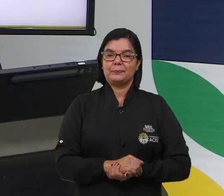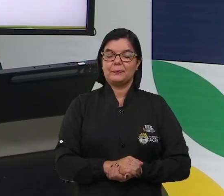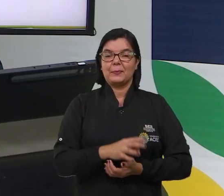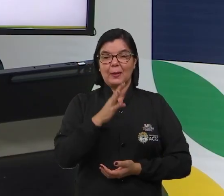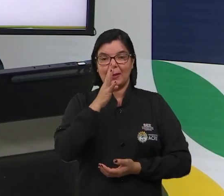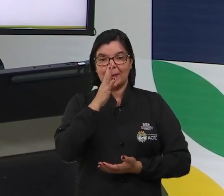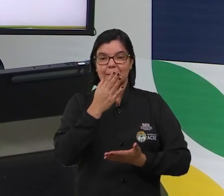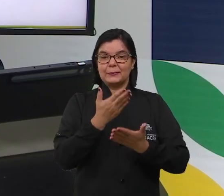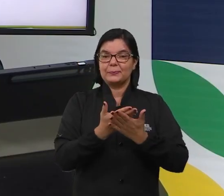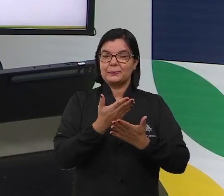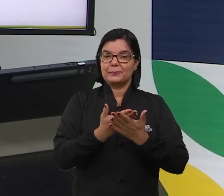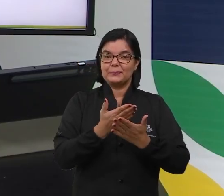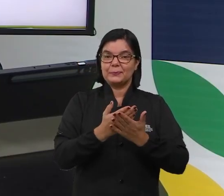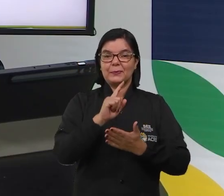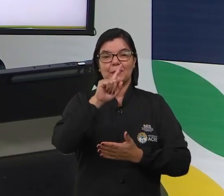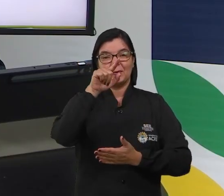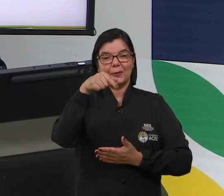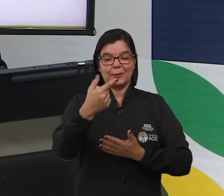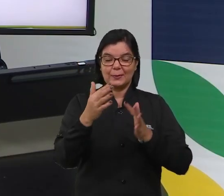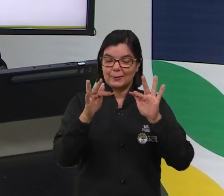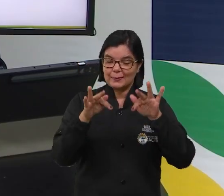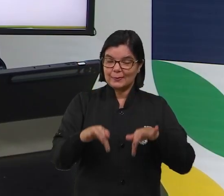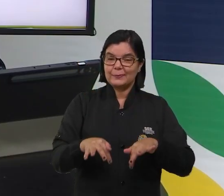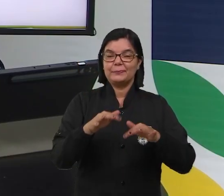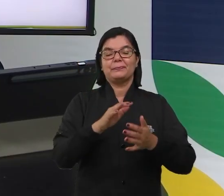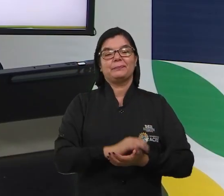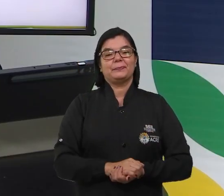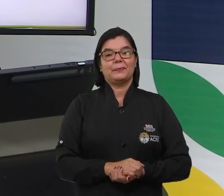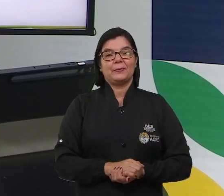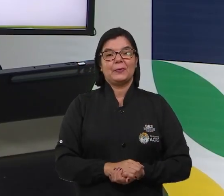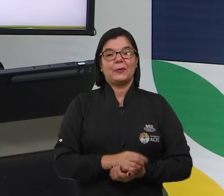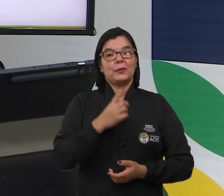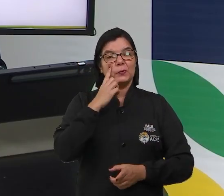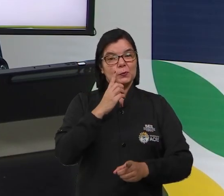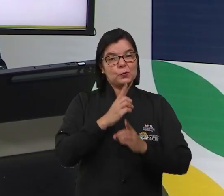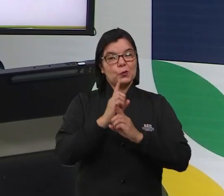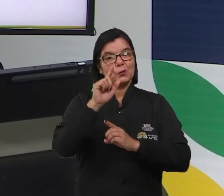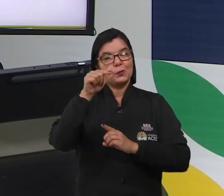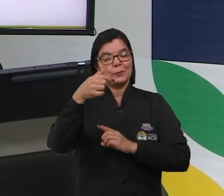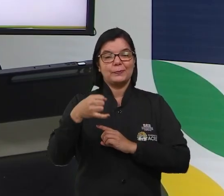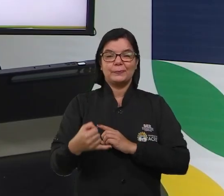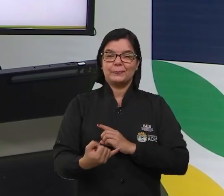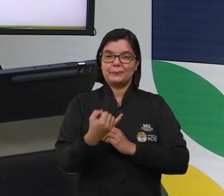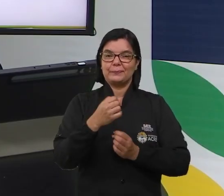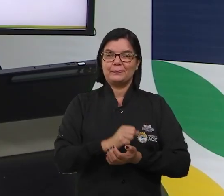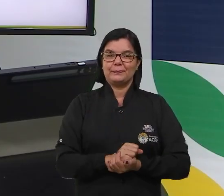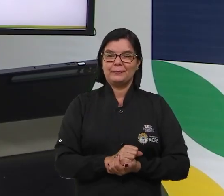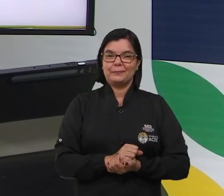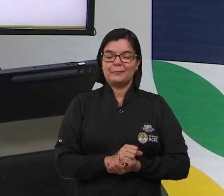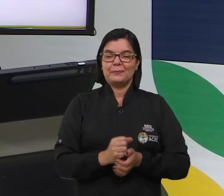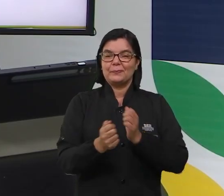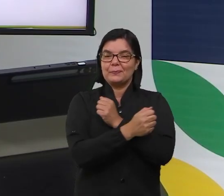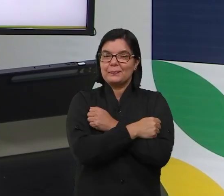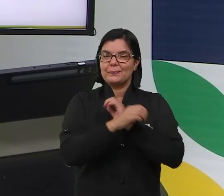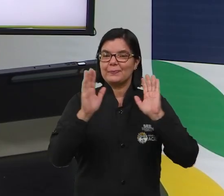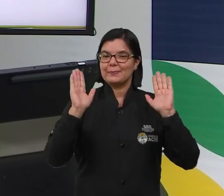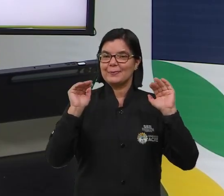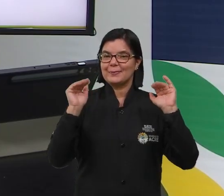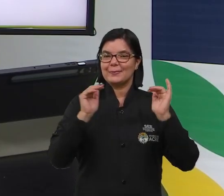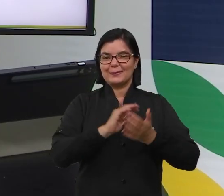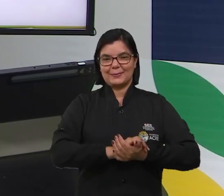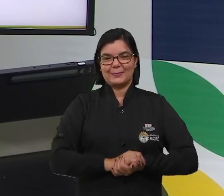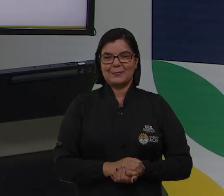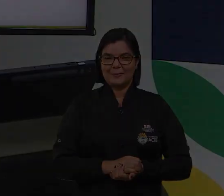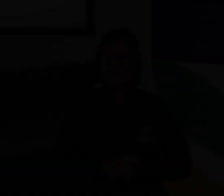assistido a nossa aula até o final. Nós iremos nos ver em outras oportunidades. Um forte abraço e até lá.